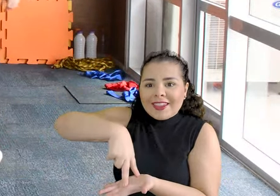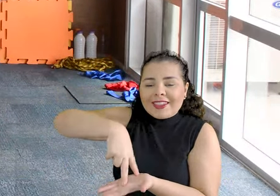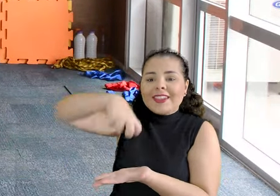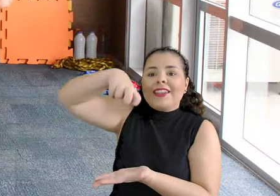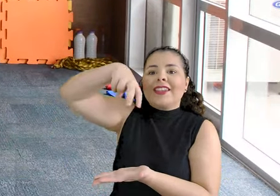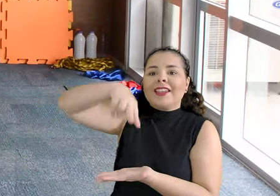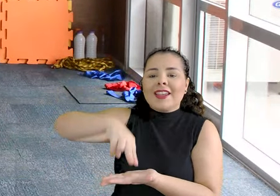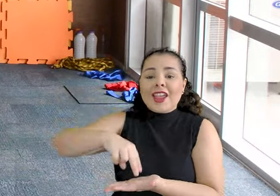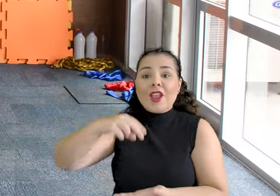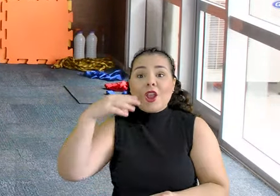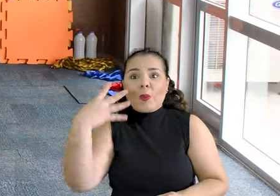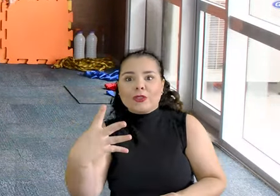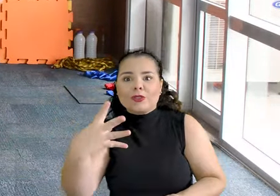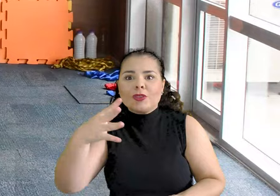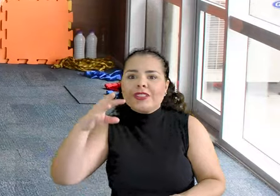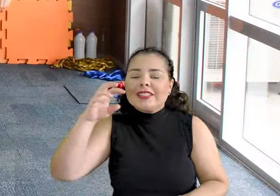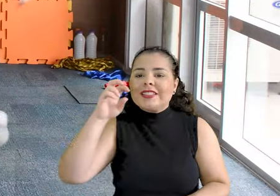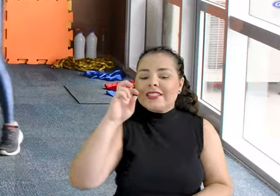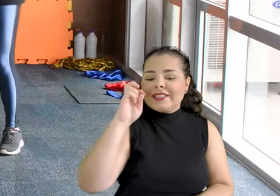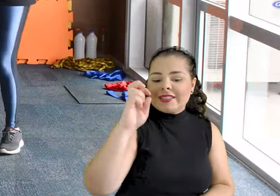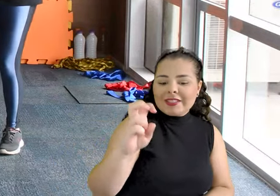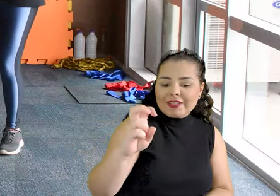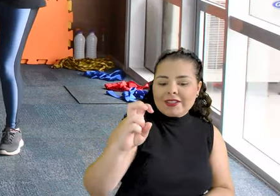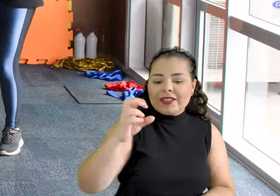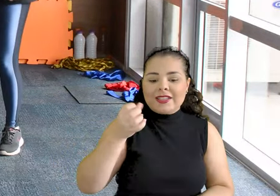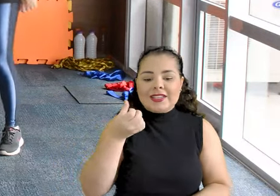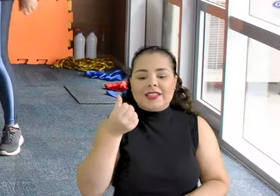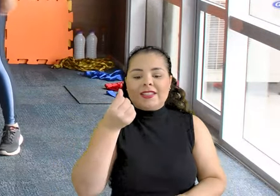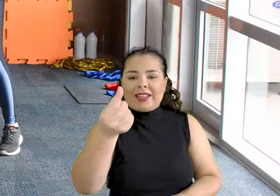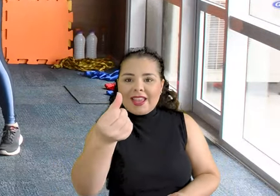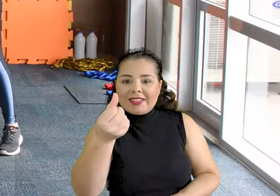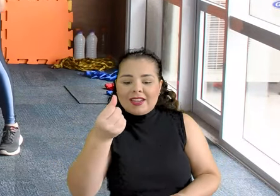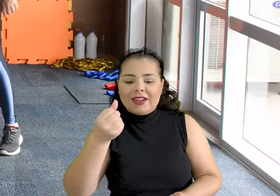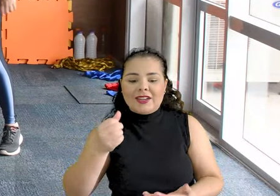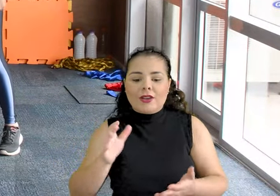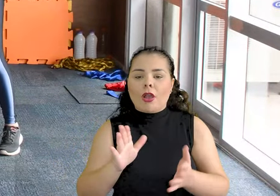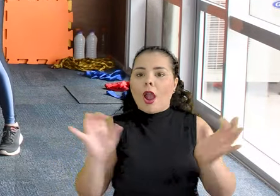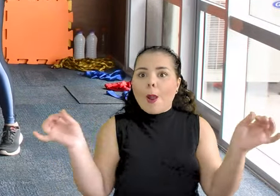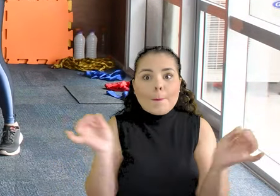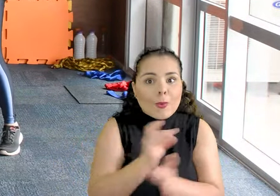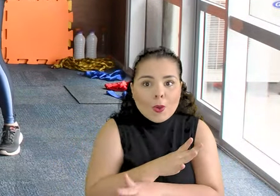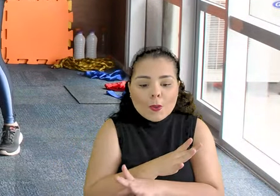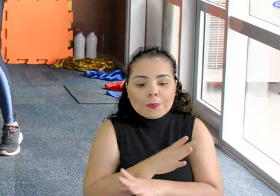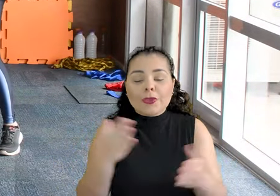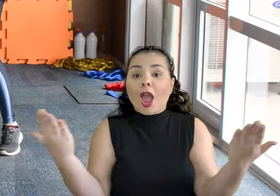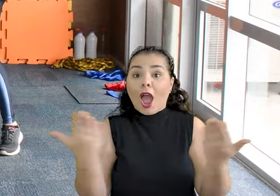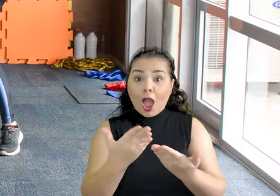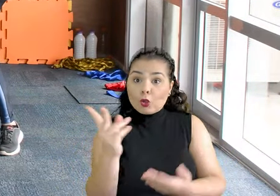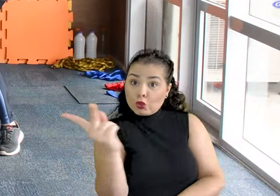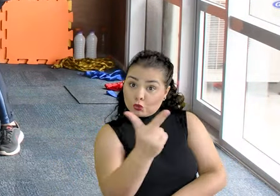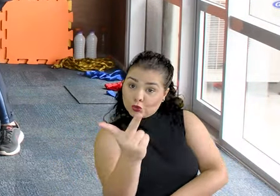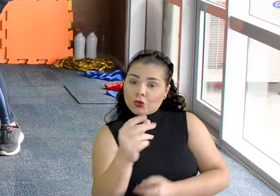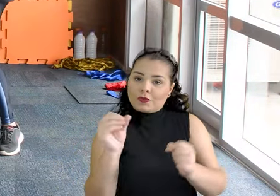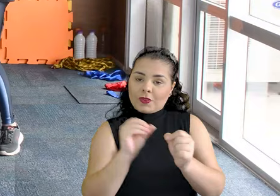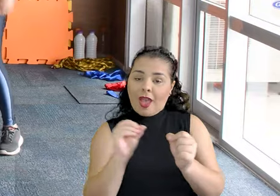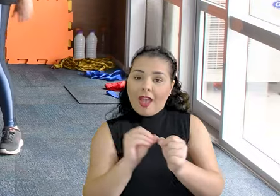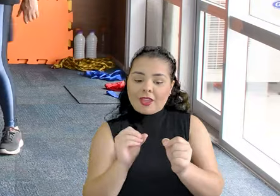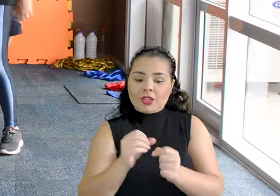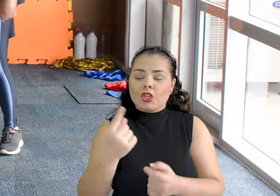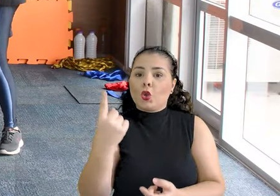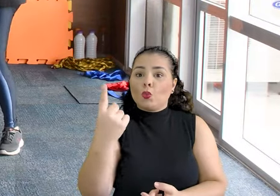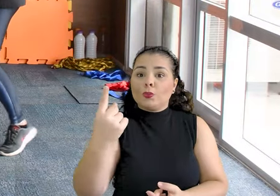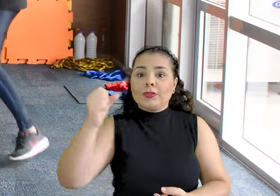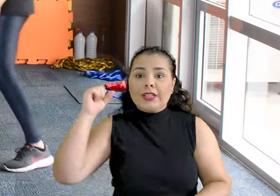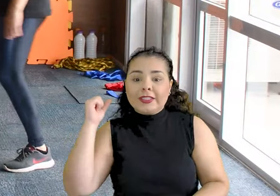Mas ó, trocando o pé, direita e esquerda. E a bola não pode sair do lugar. E a bola não pode. Ah, não! Ah, não!